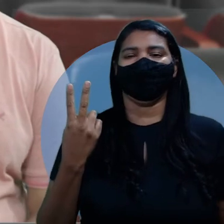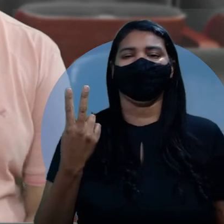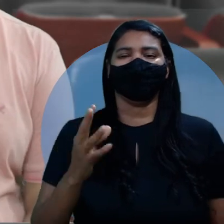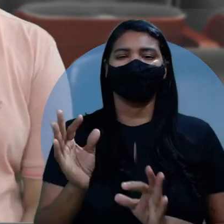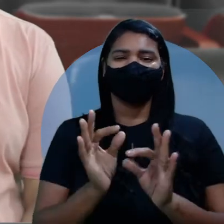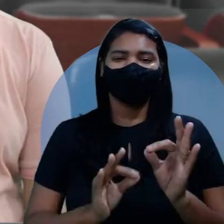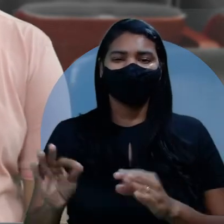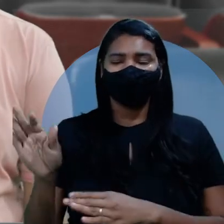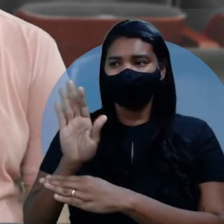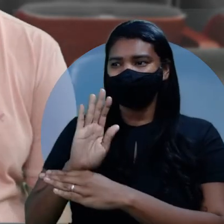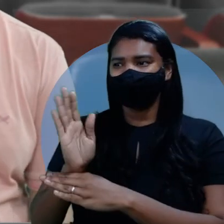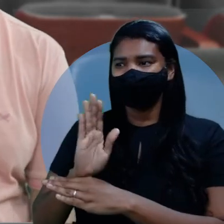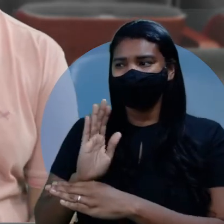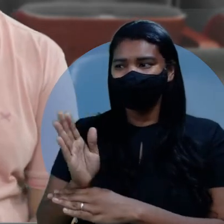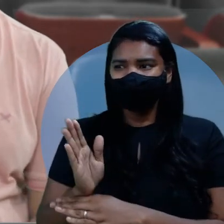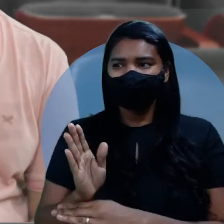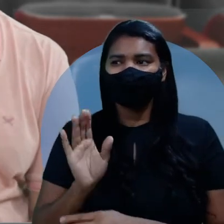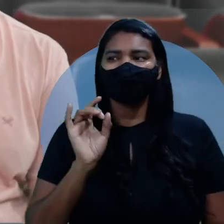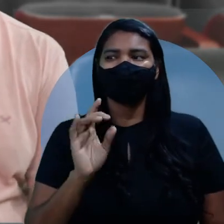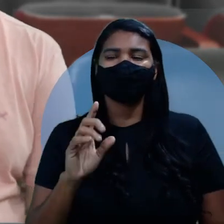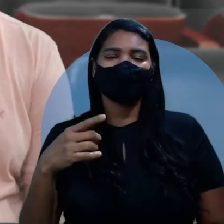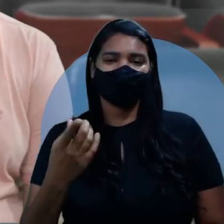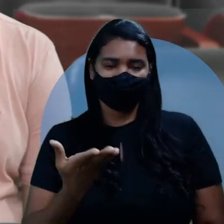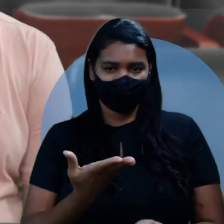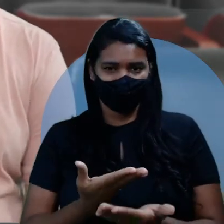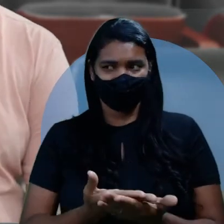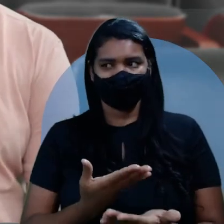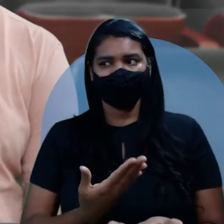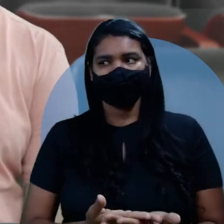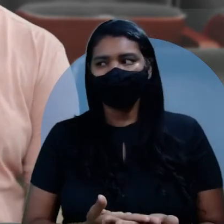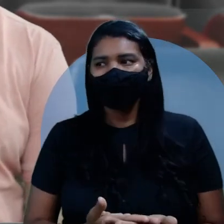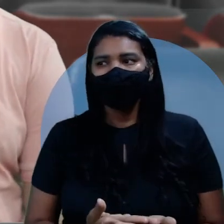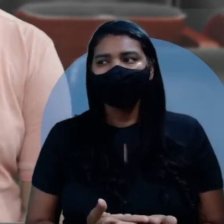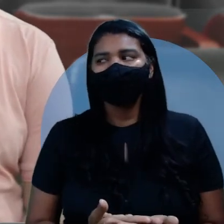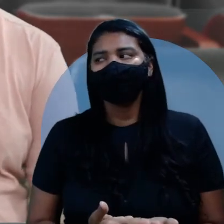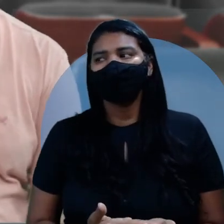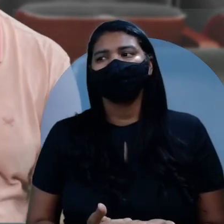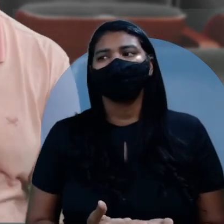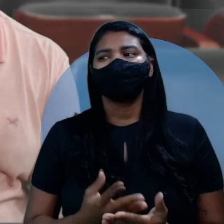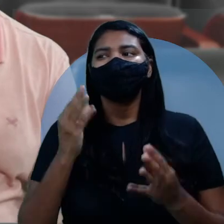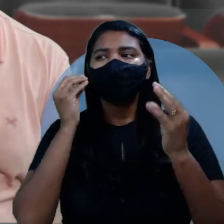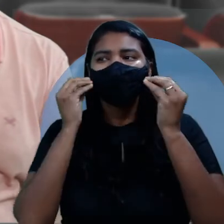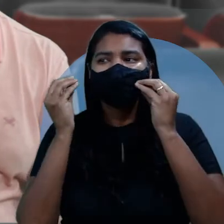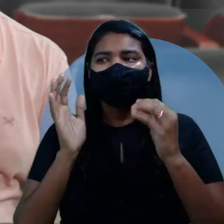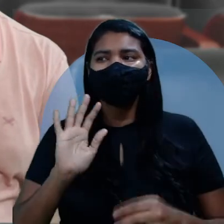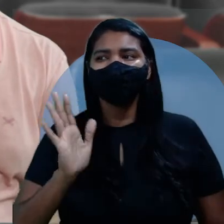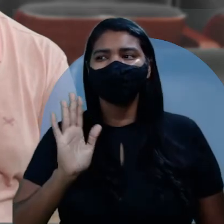Por hoje é só e o professor voltará numa próxima aula, no próximo momento, né, professor?